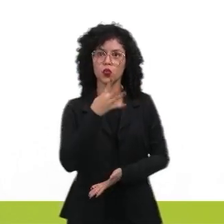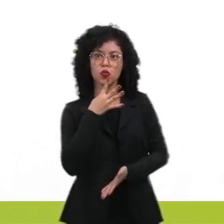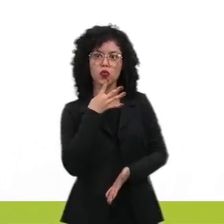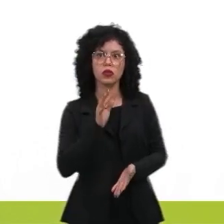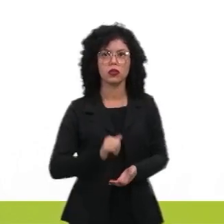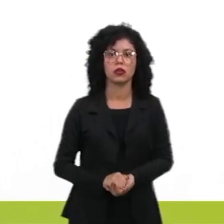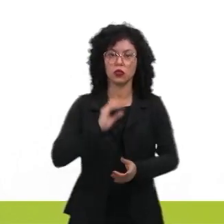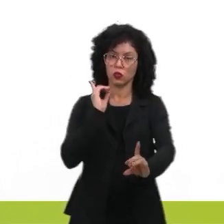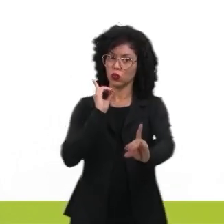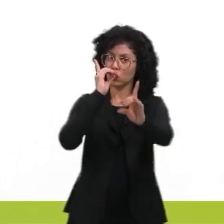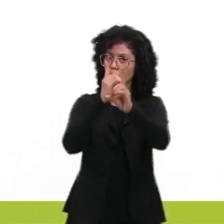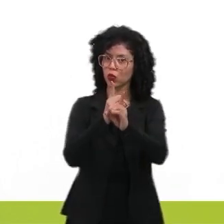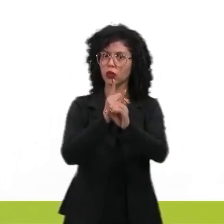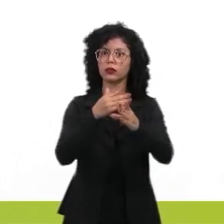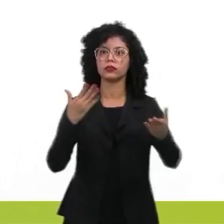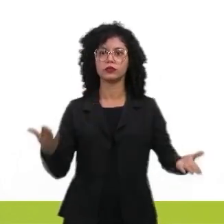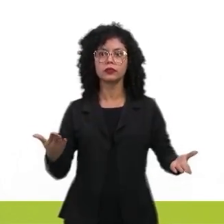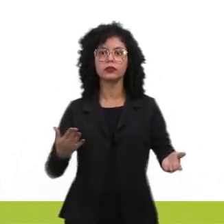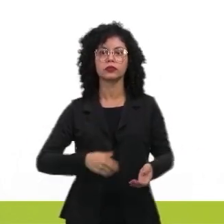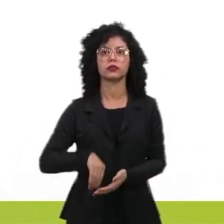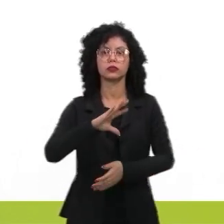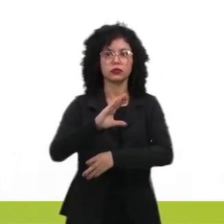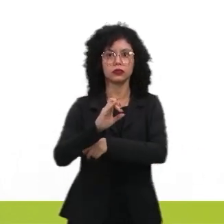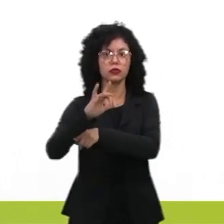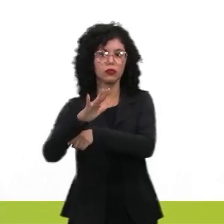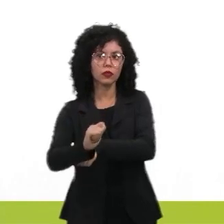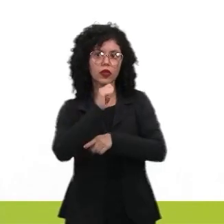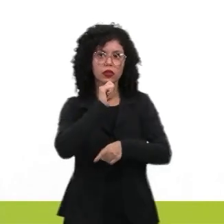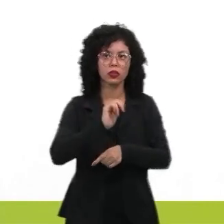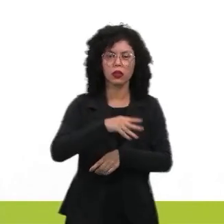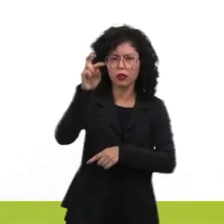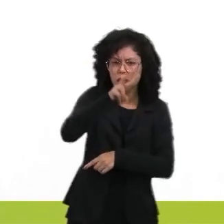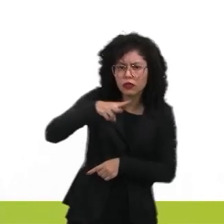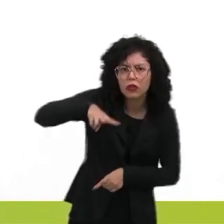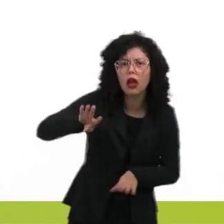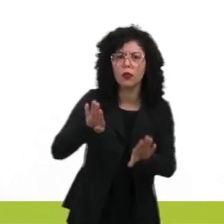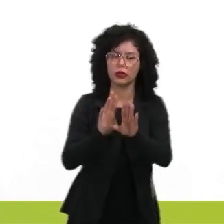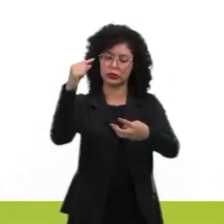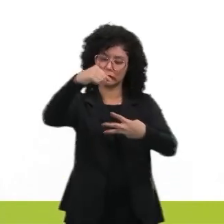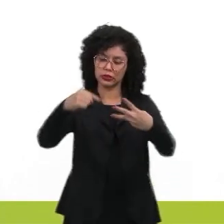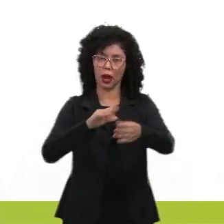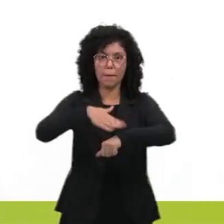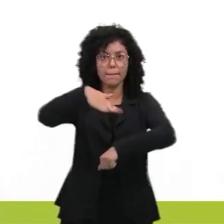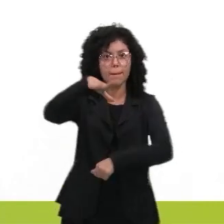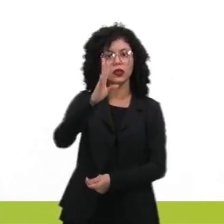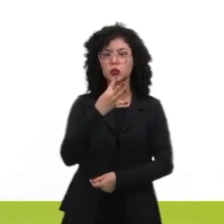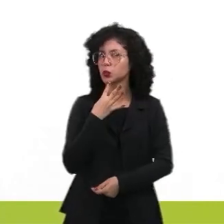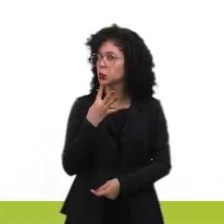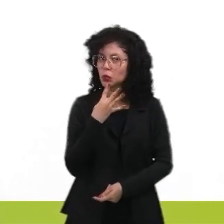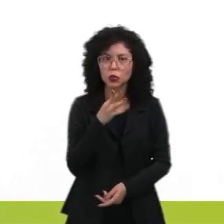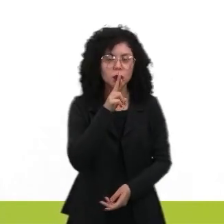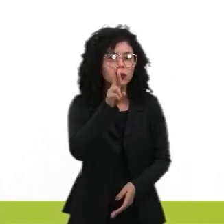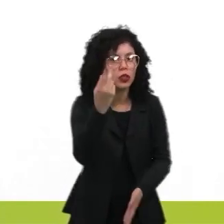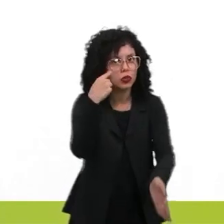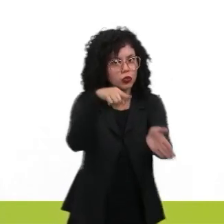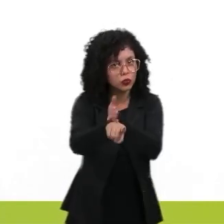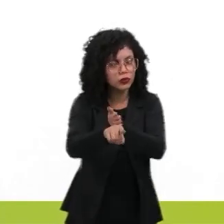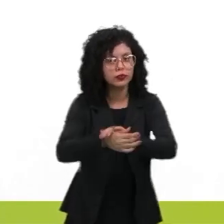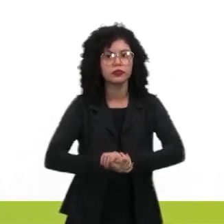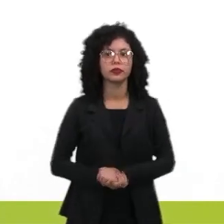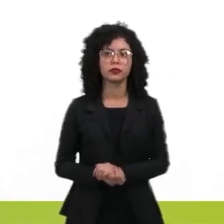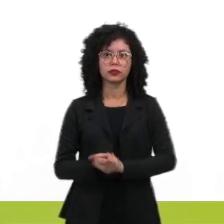ser encontrado. Regra de 3 composta, utilizamos quando temos mais de 3 valores e um valor desconhecido a ser encontrado.